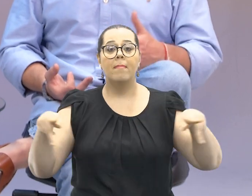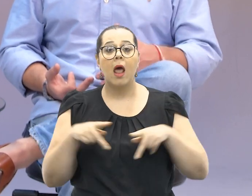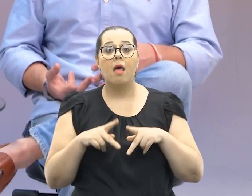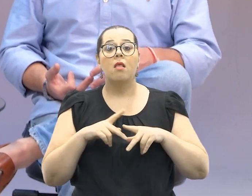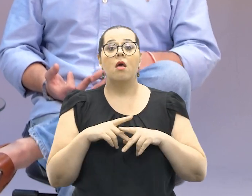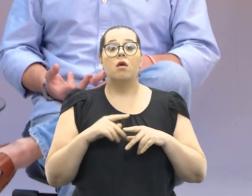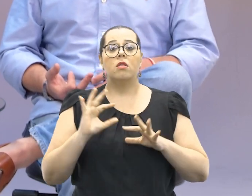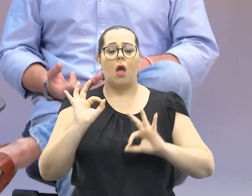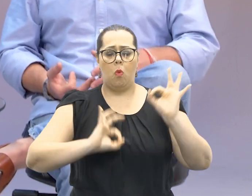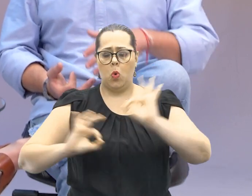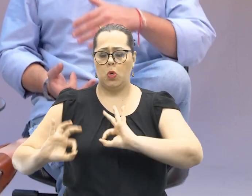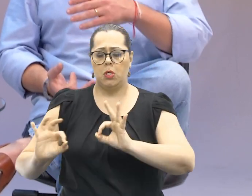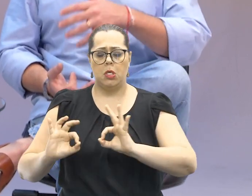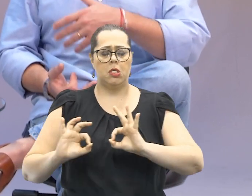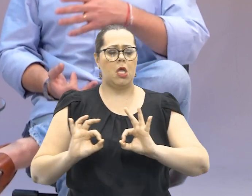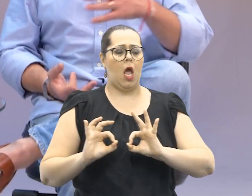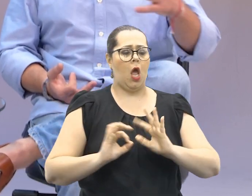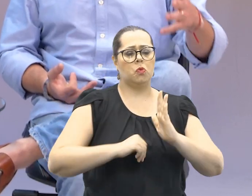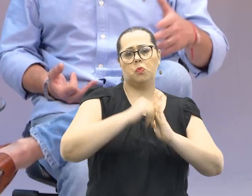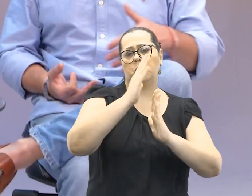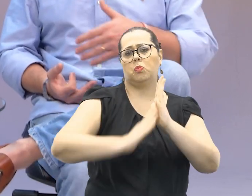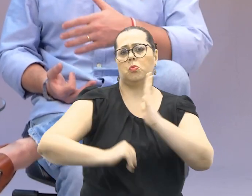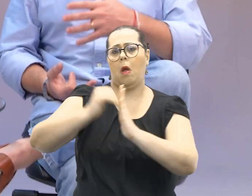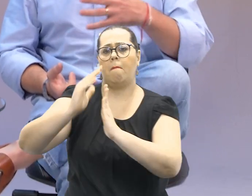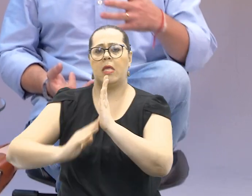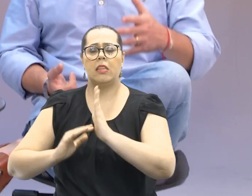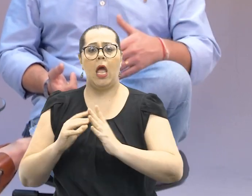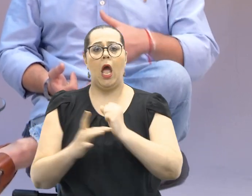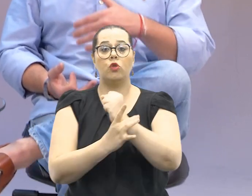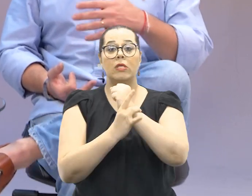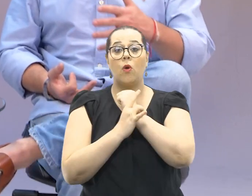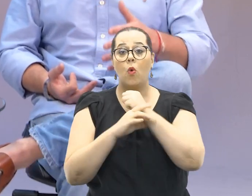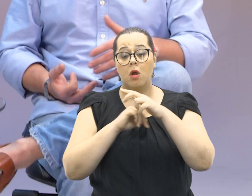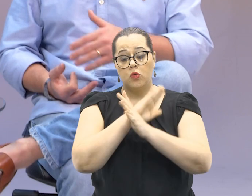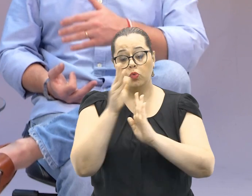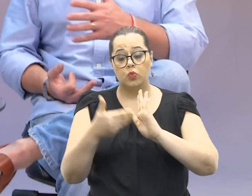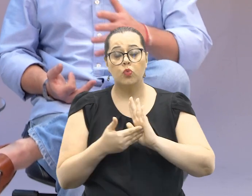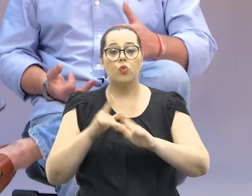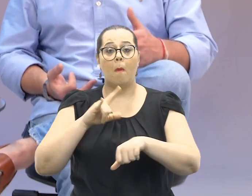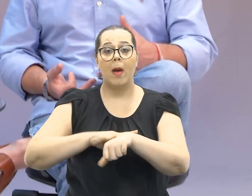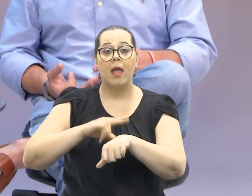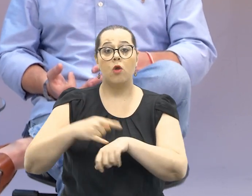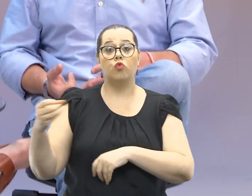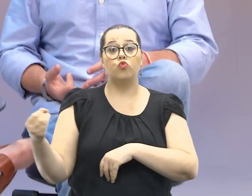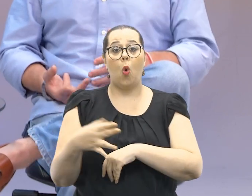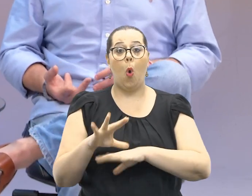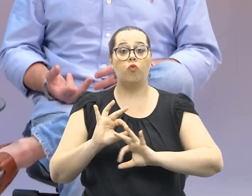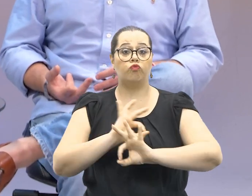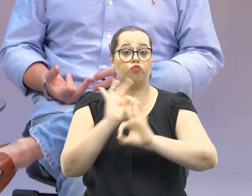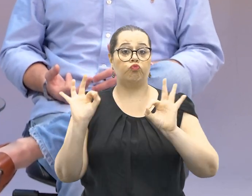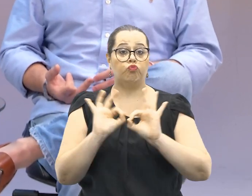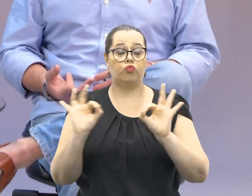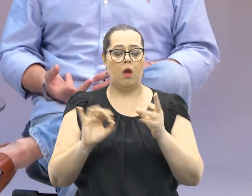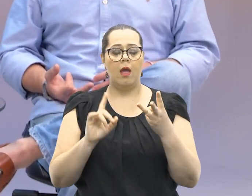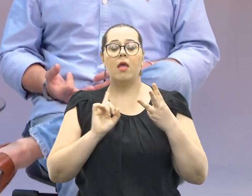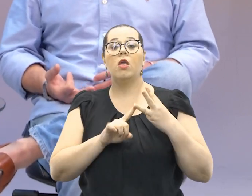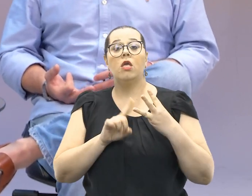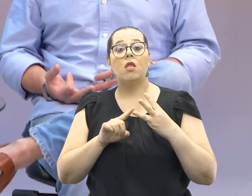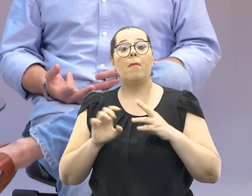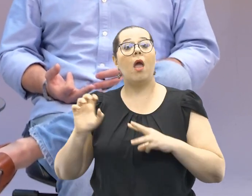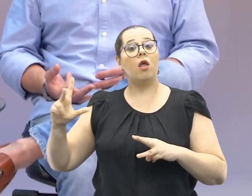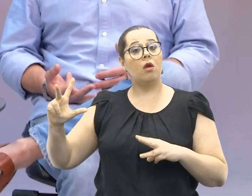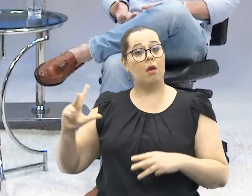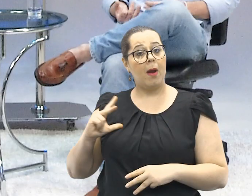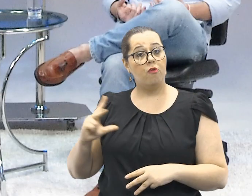praça reformada, com o campo pintado, com segurança, com infraestrutura, os banheiros novos. E, lógico, o privado